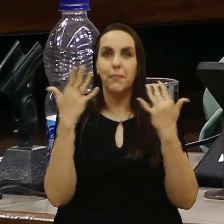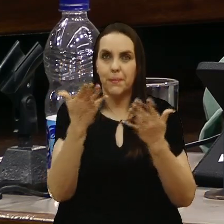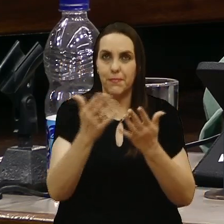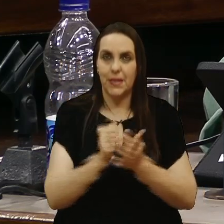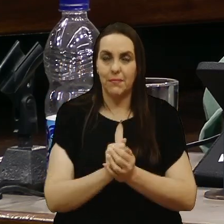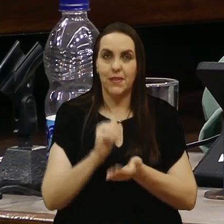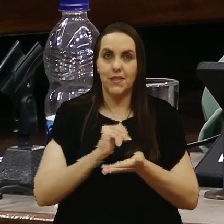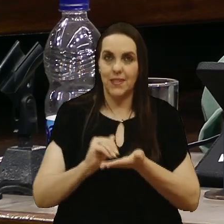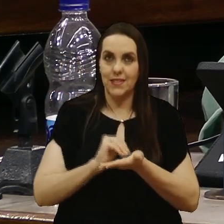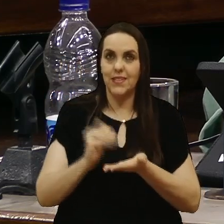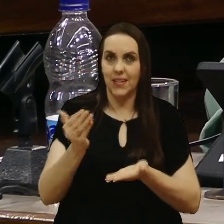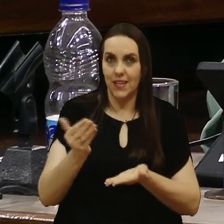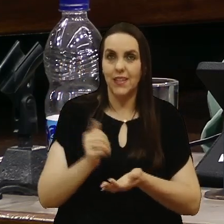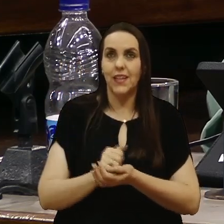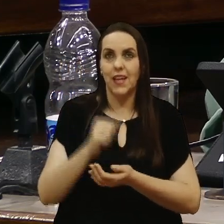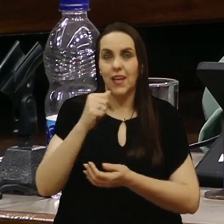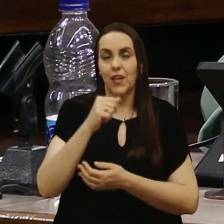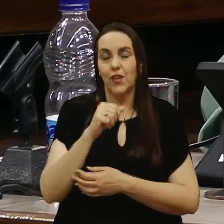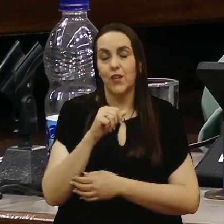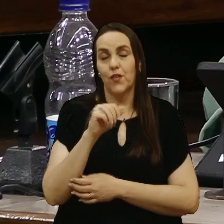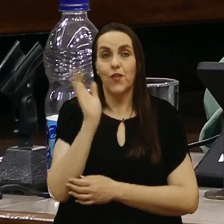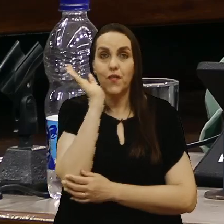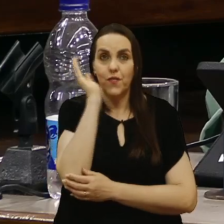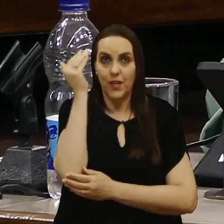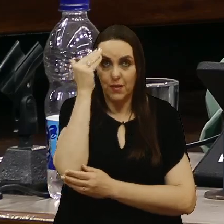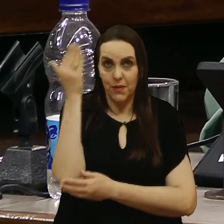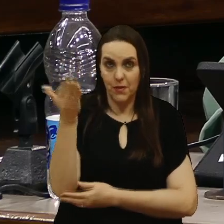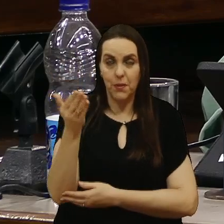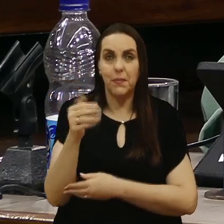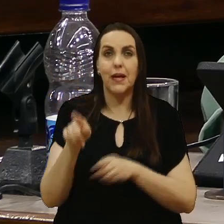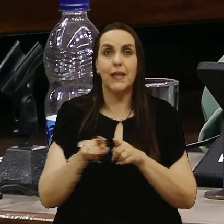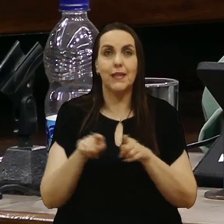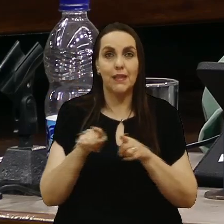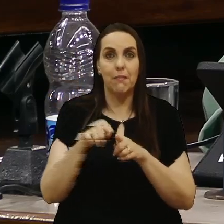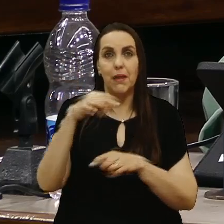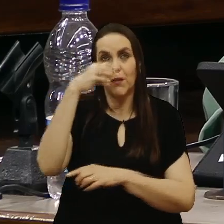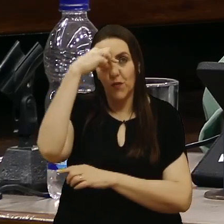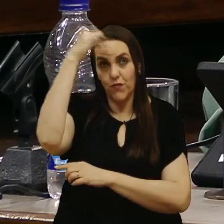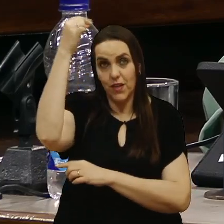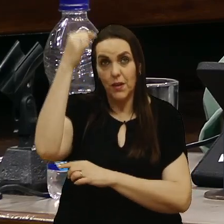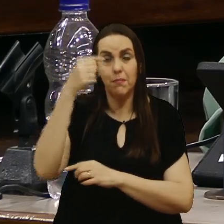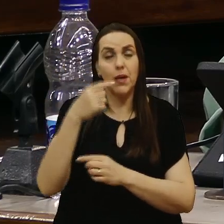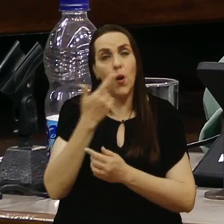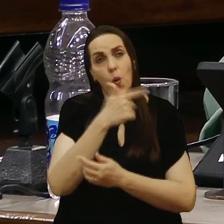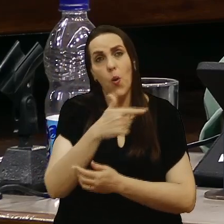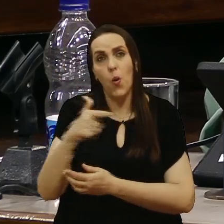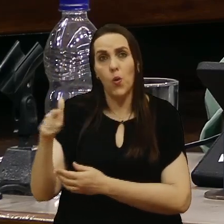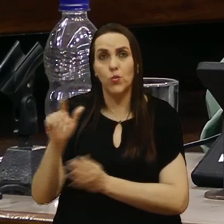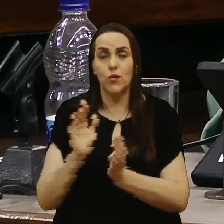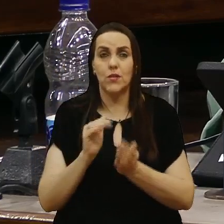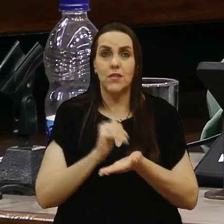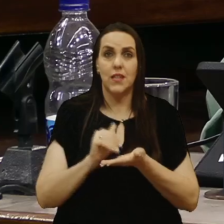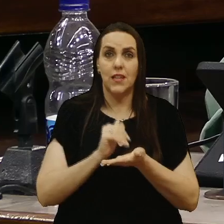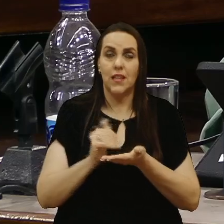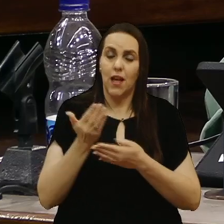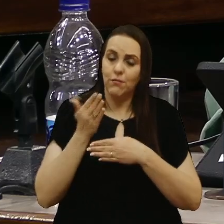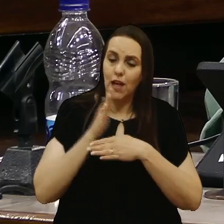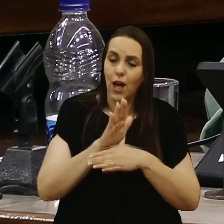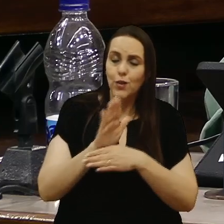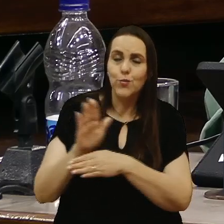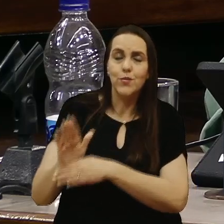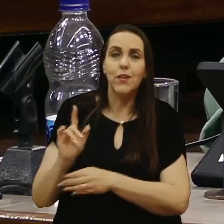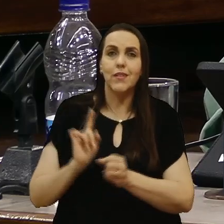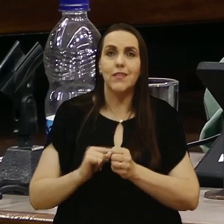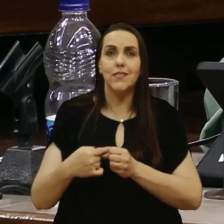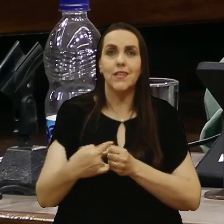o secretário Felipe, o secretário Weber e tantos outros secretários que estão colaborando para que a